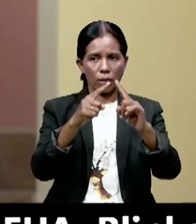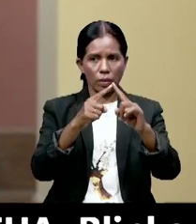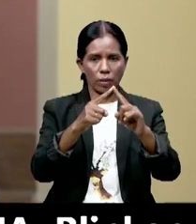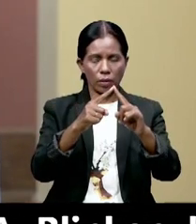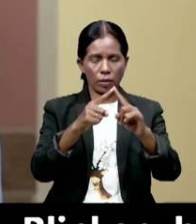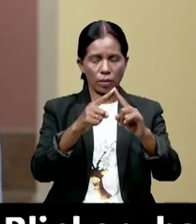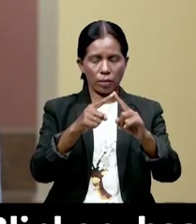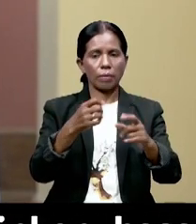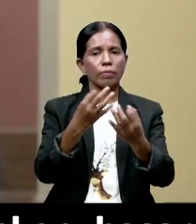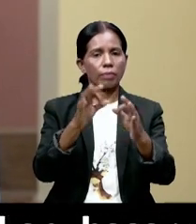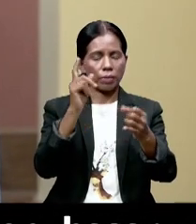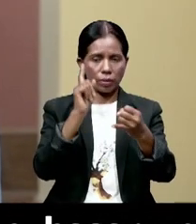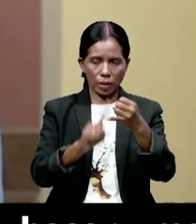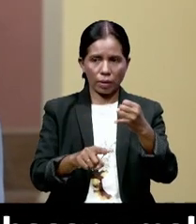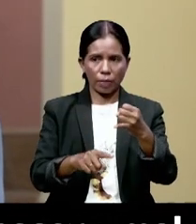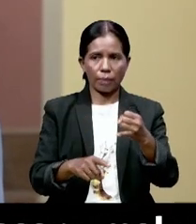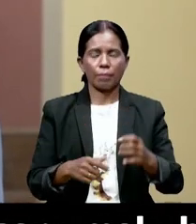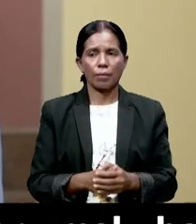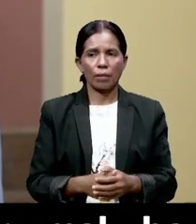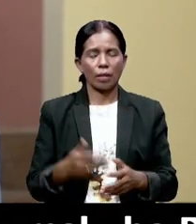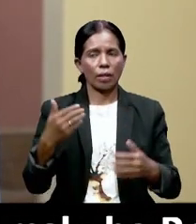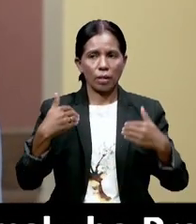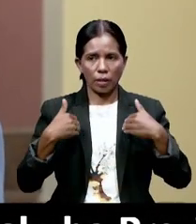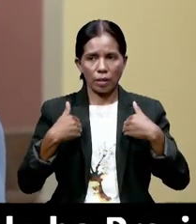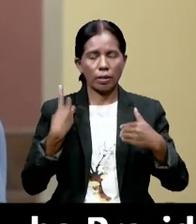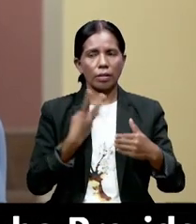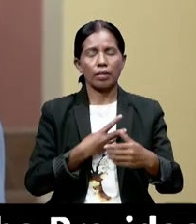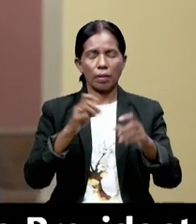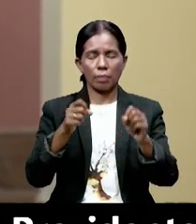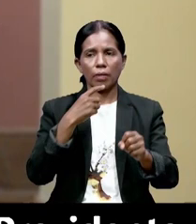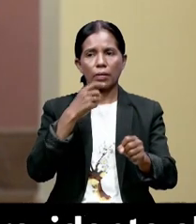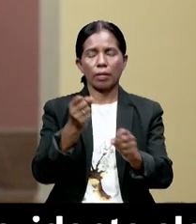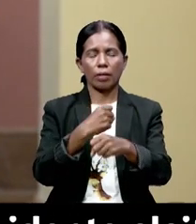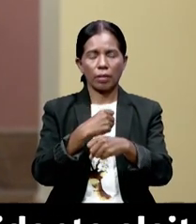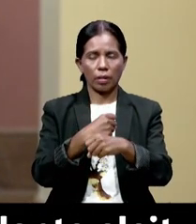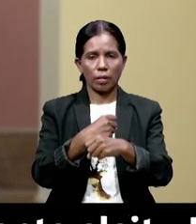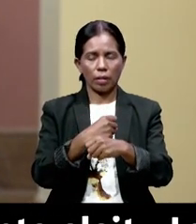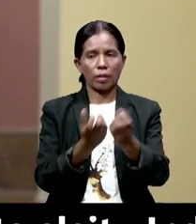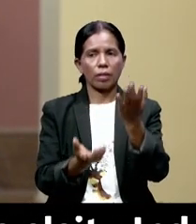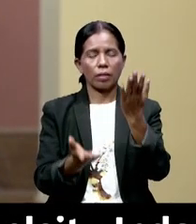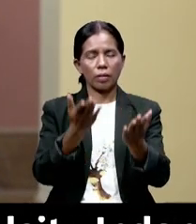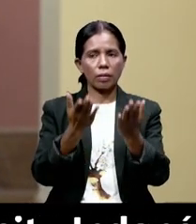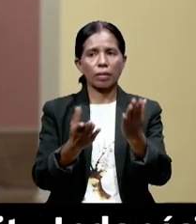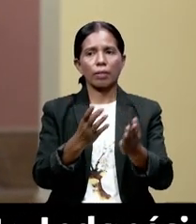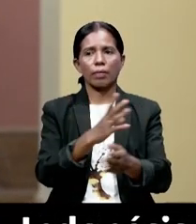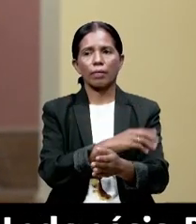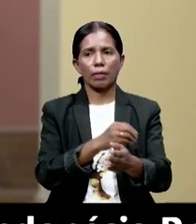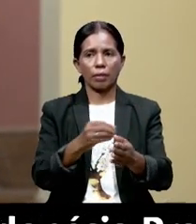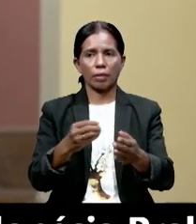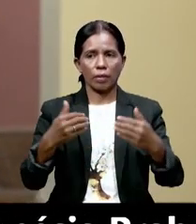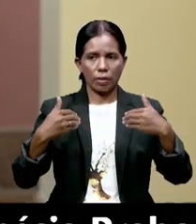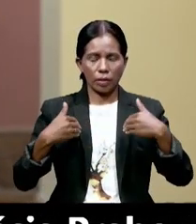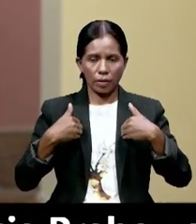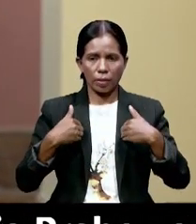fase final, que está aqui a tabela a calculação provisória, que está aqui